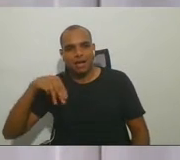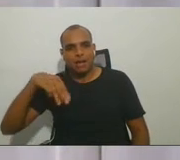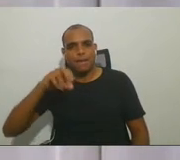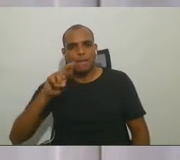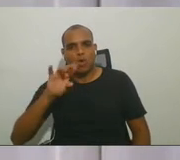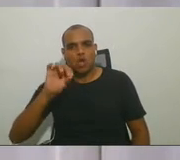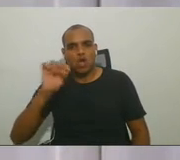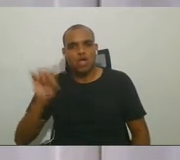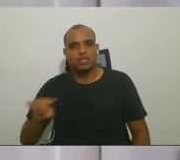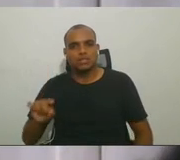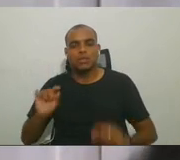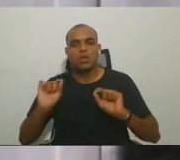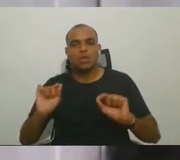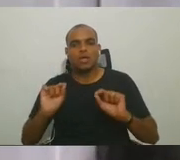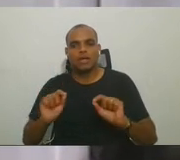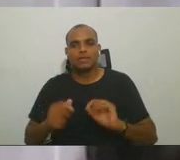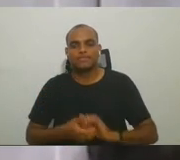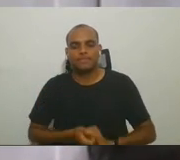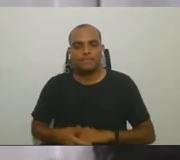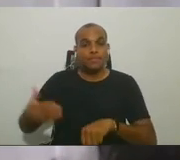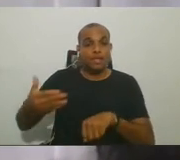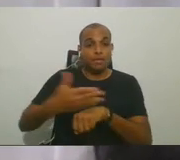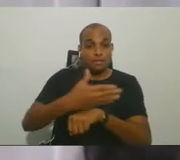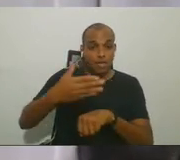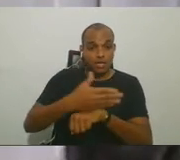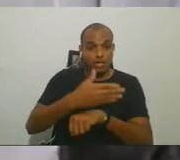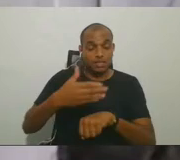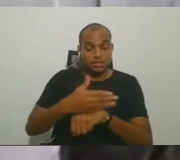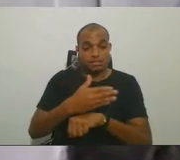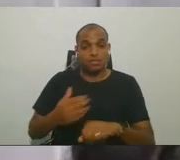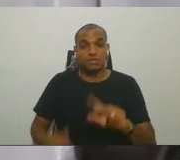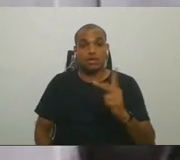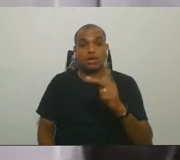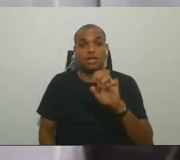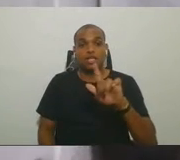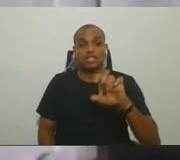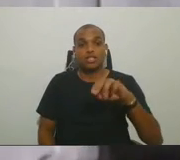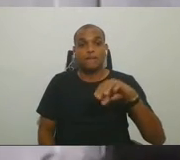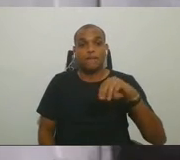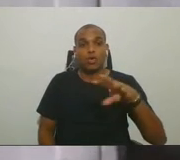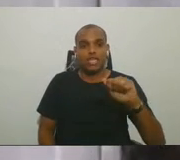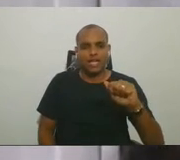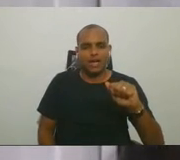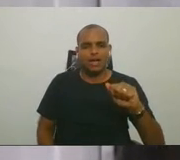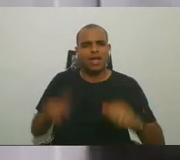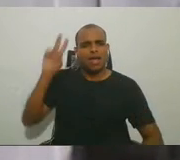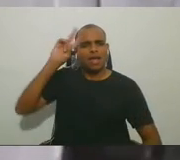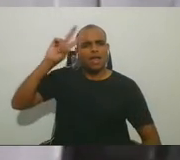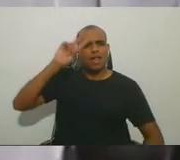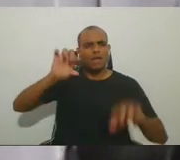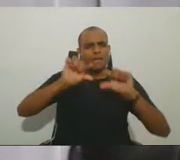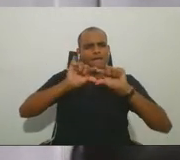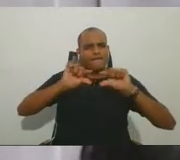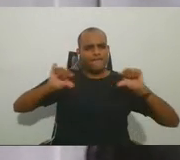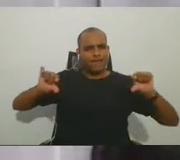que participou com a hegemonia patriarcal. Deixe-me lembrar uma frase de Catherine